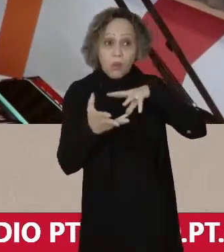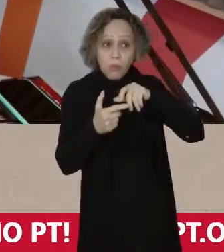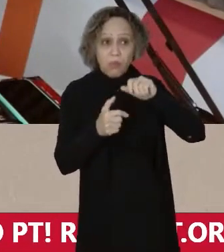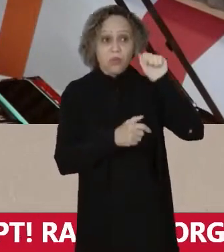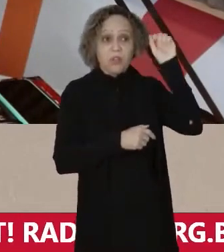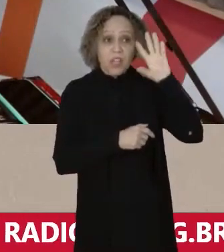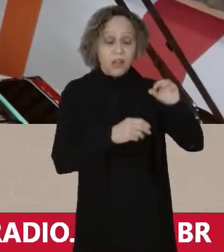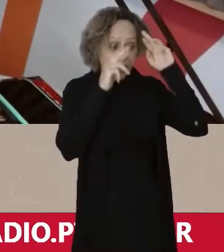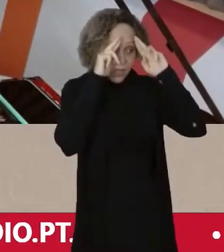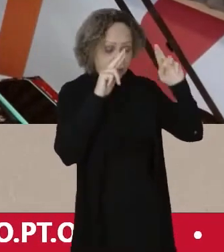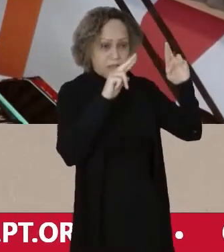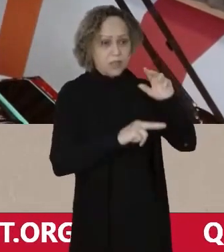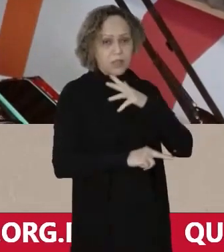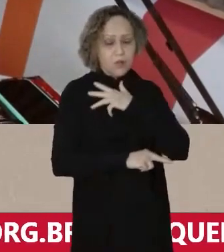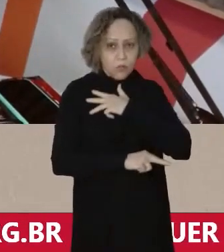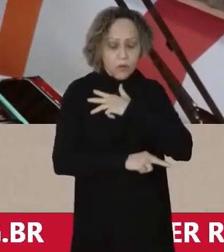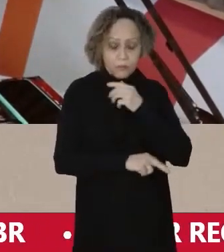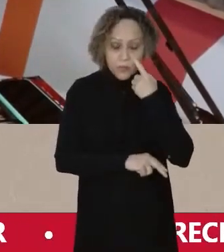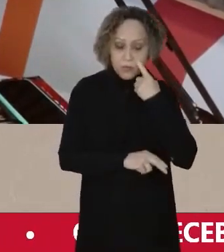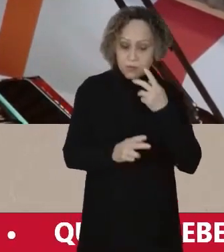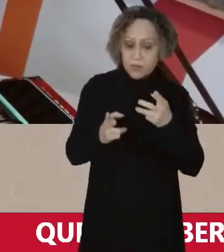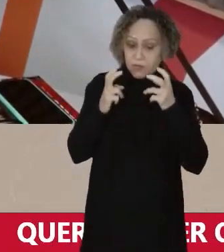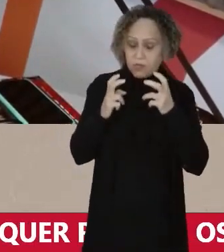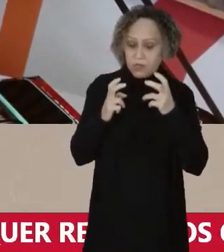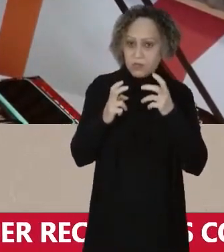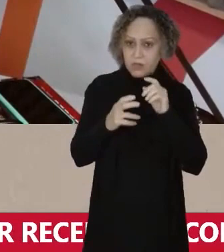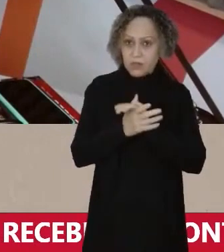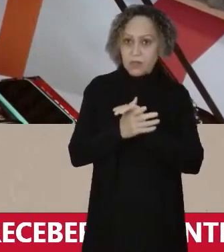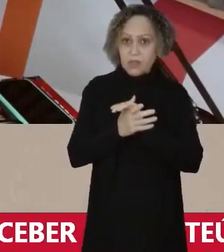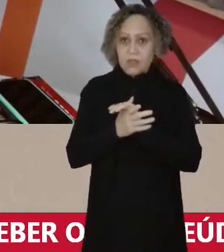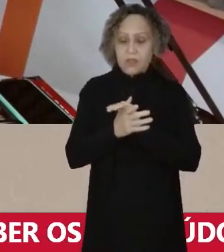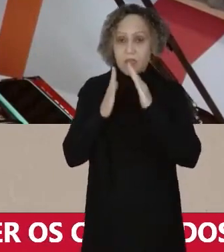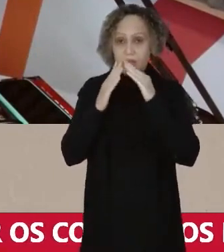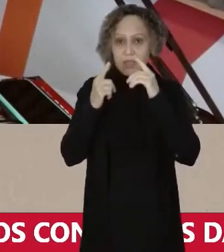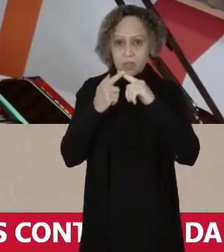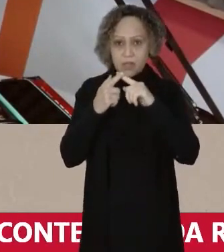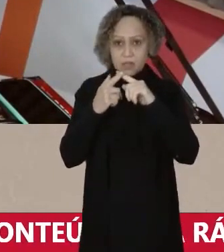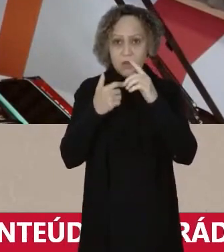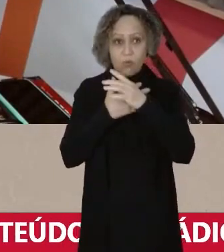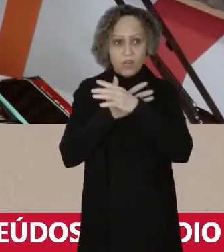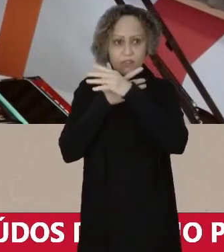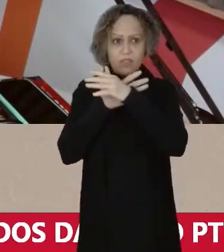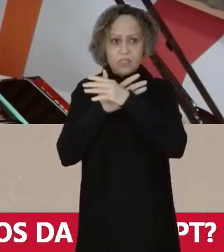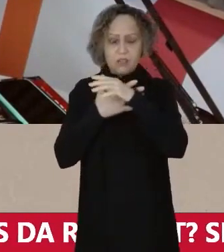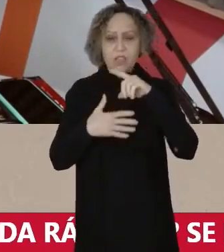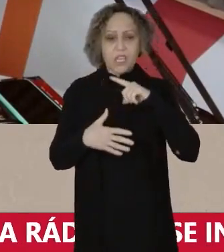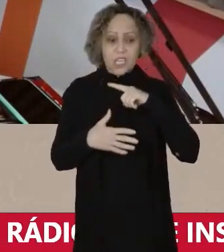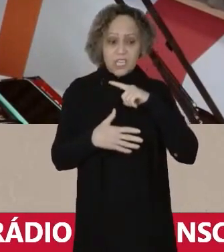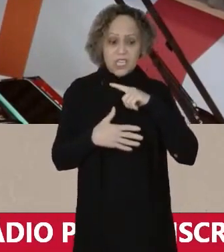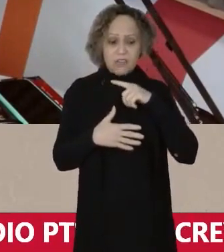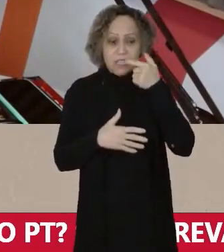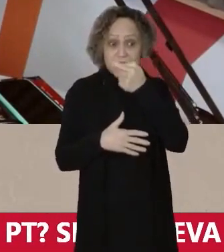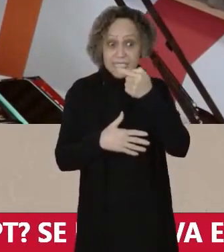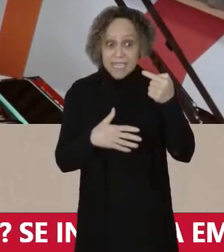eu observei, quando teve esse 7 de setembro golpista, a Igreja Universal não apoiou. Você não viu nem a Record, nem a Igreja Universal